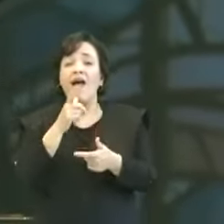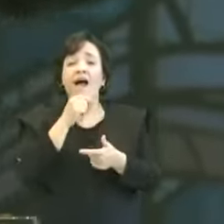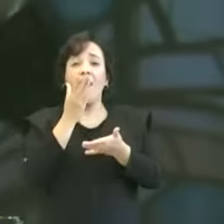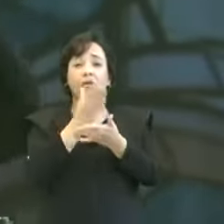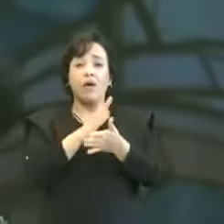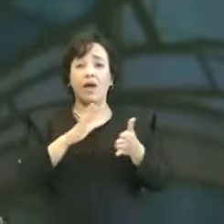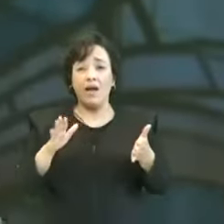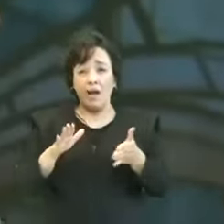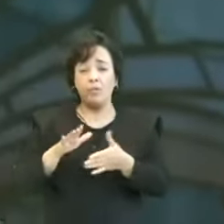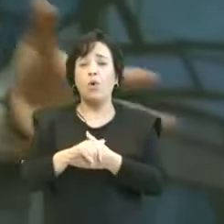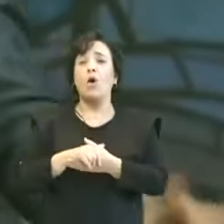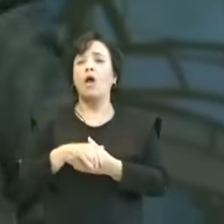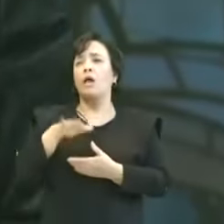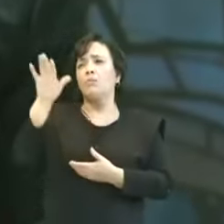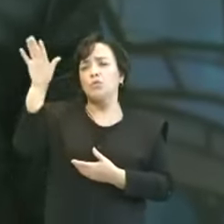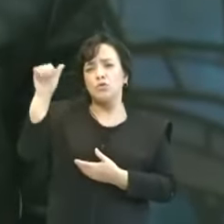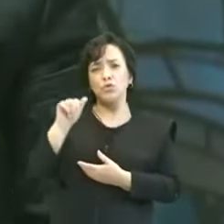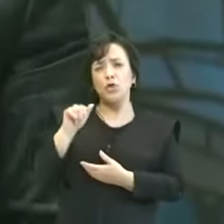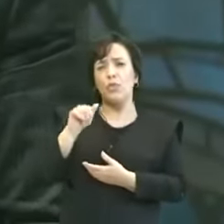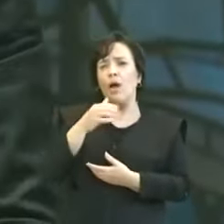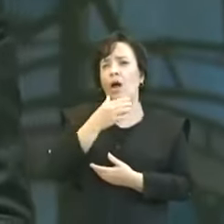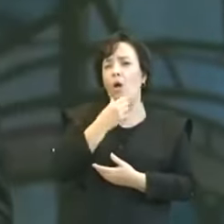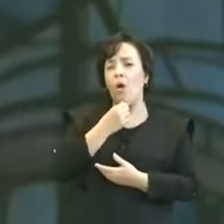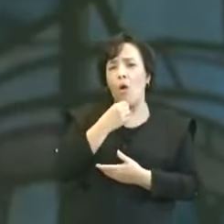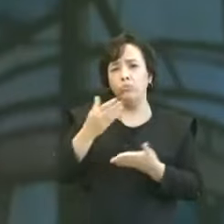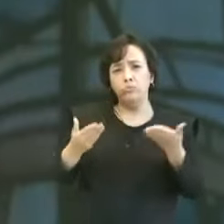um tangedor, um arpista,